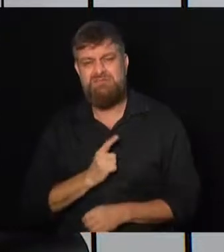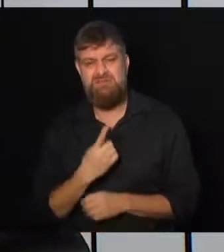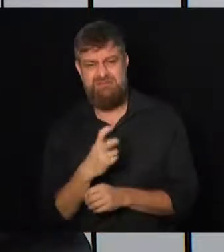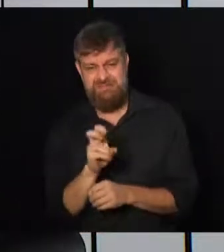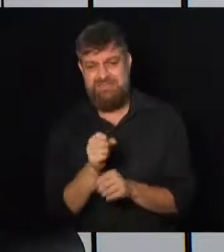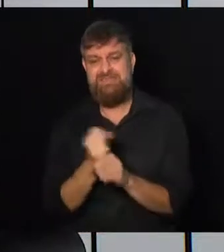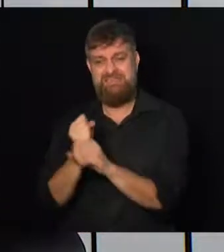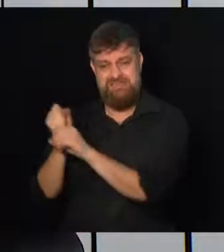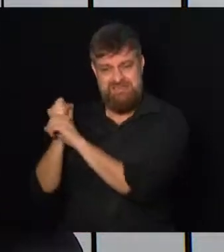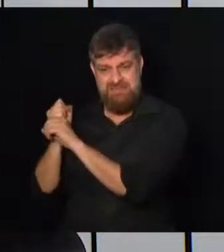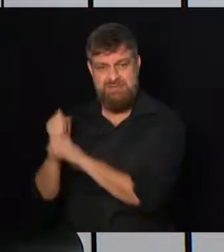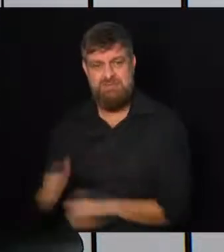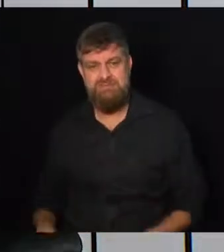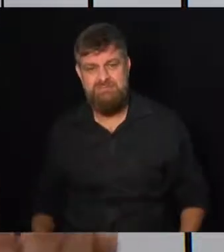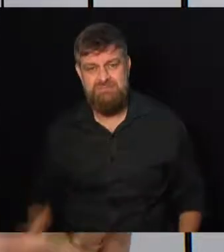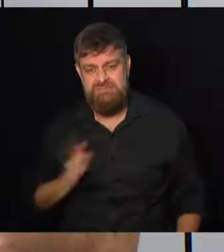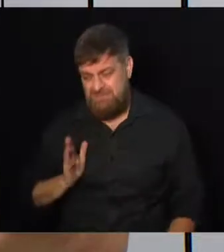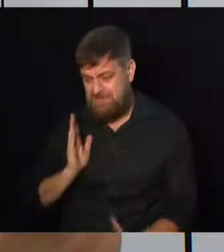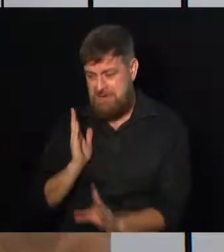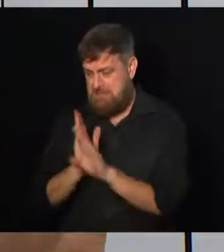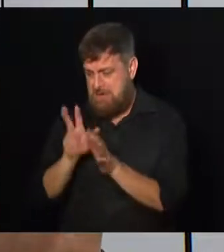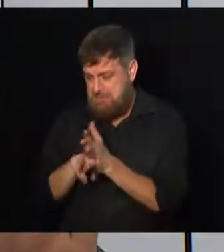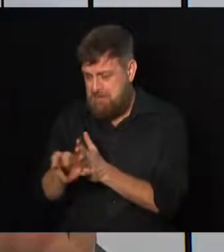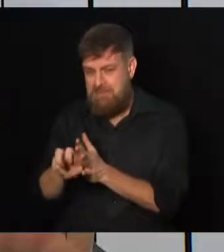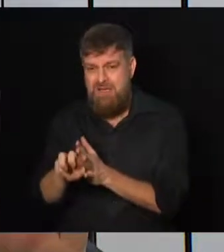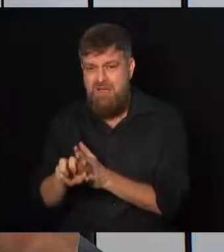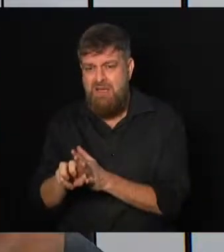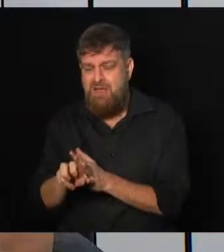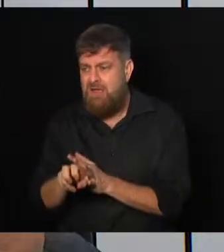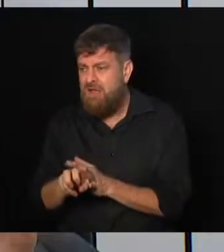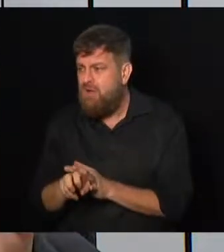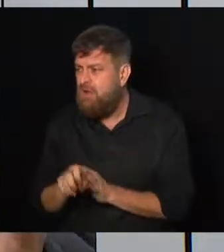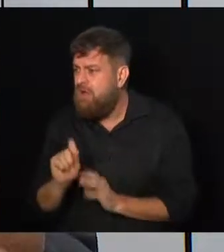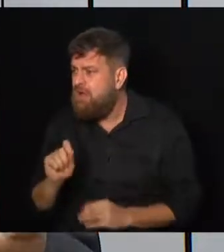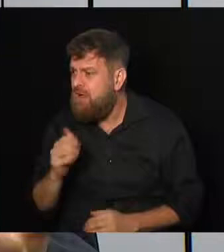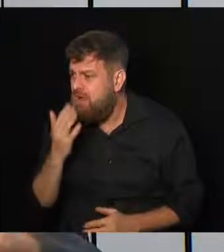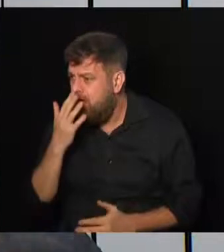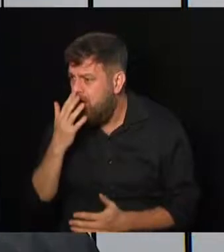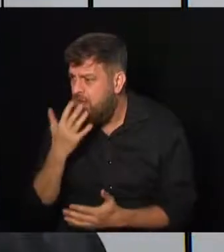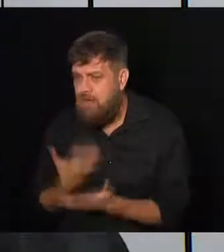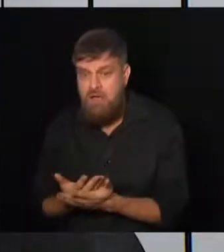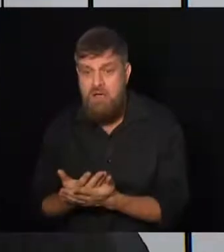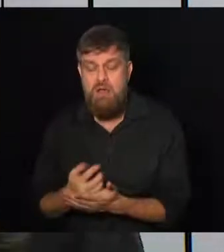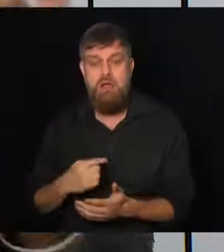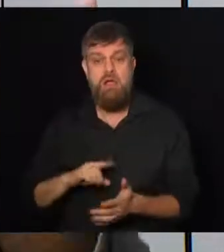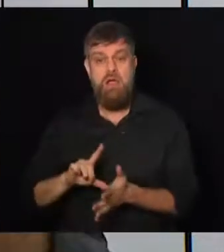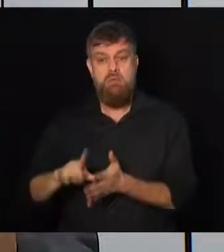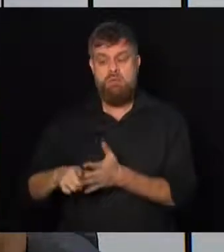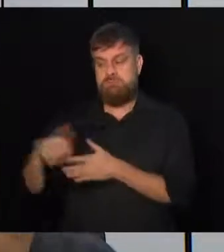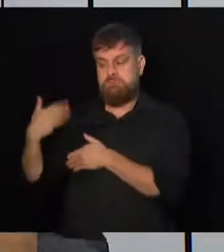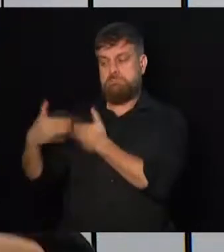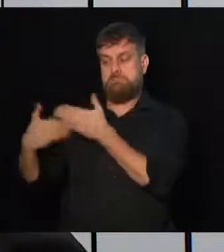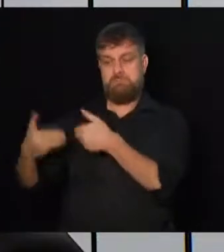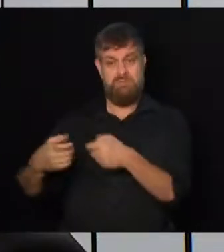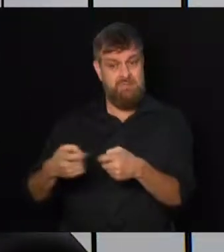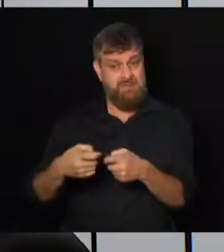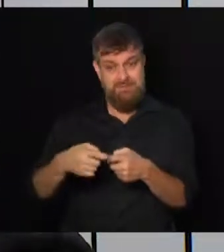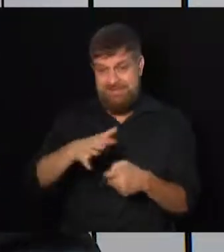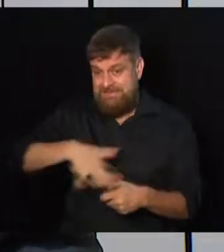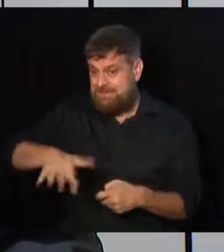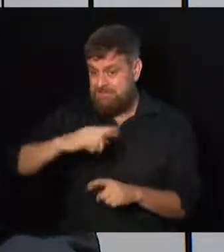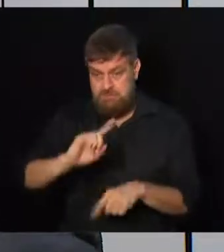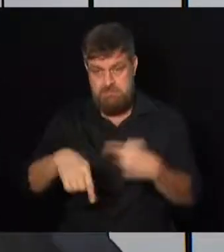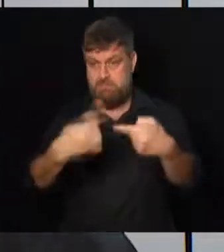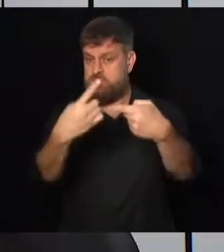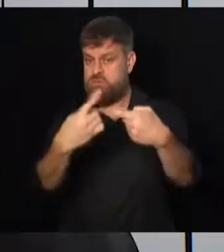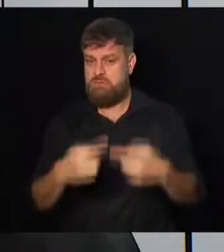anos atrás. Quando você tem um diagnóstico, você sabe, mas de repente você percebe que a medicina, ela está, então não é o fim de tudo. Então eu